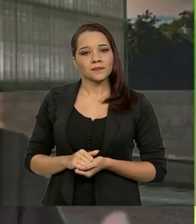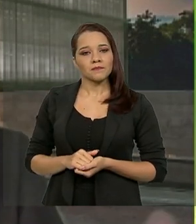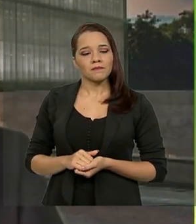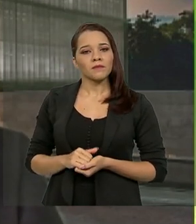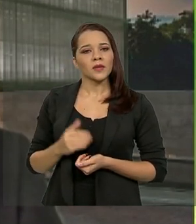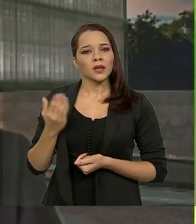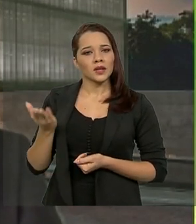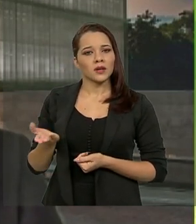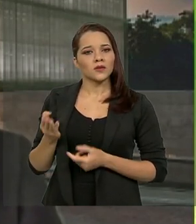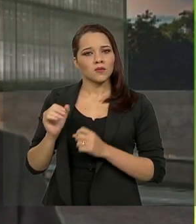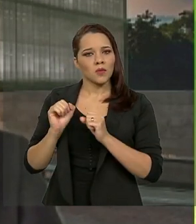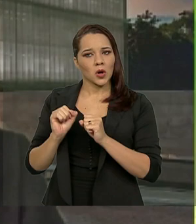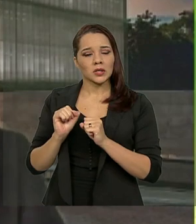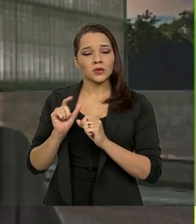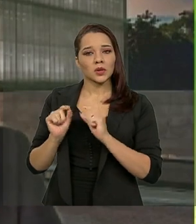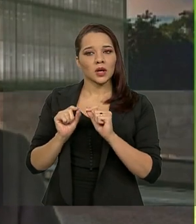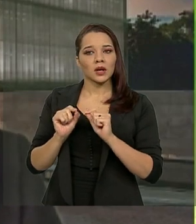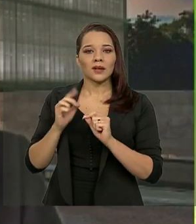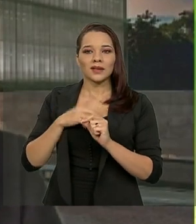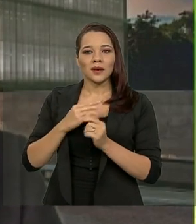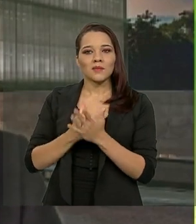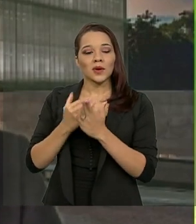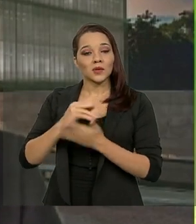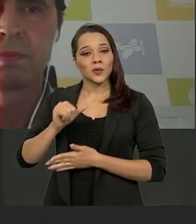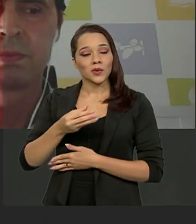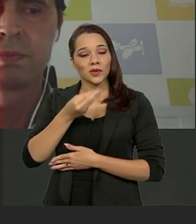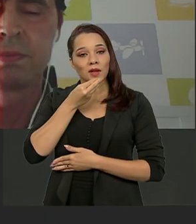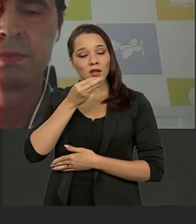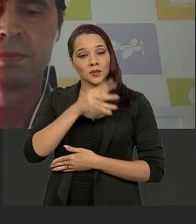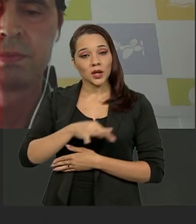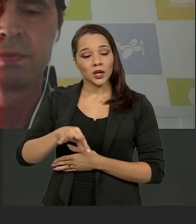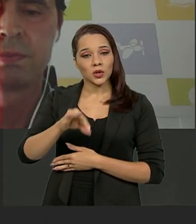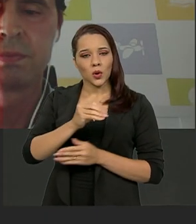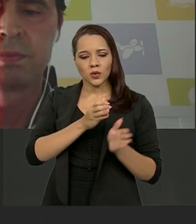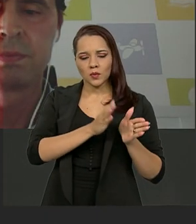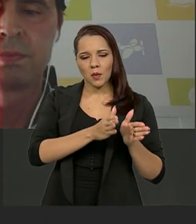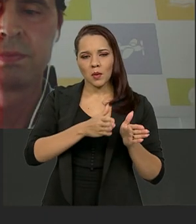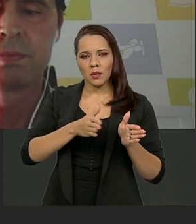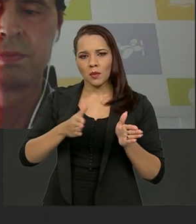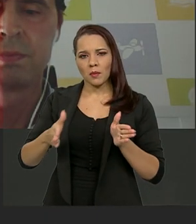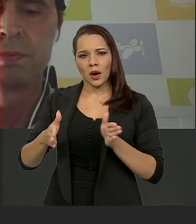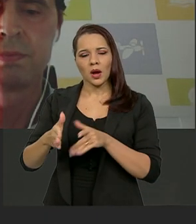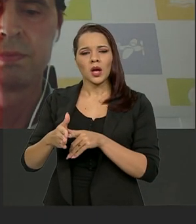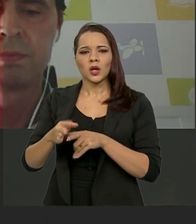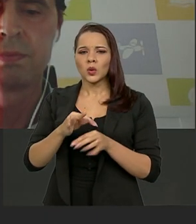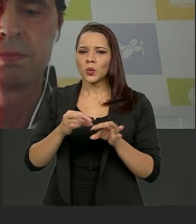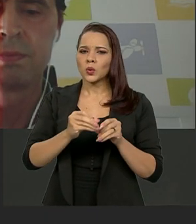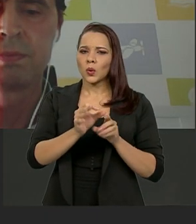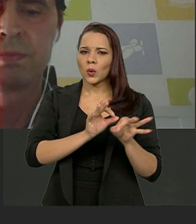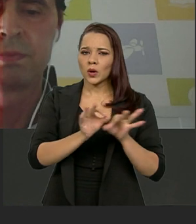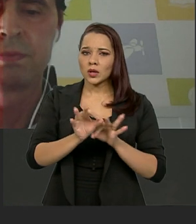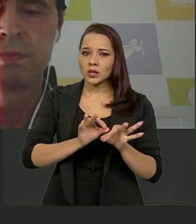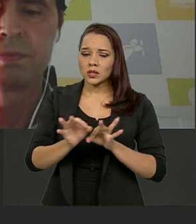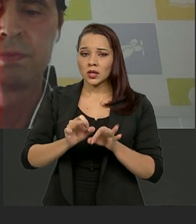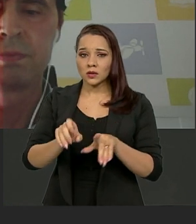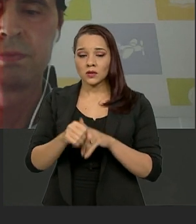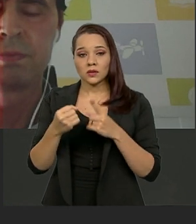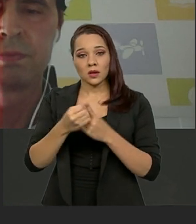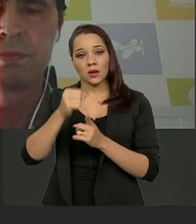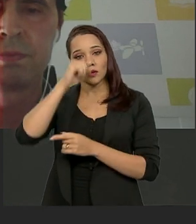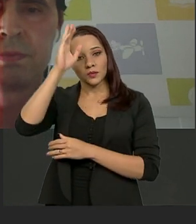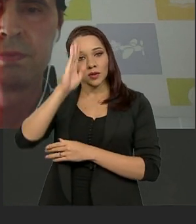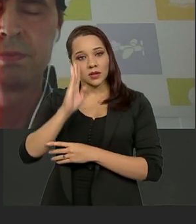que isto possa oportunizar para que todo o segmento, os segmentos organizados da sociedade